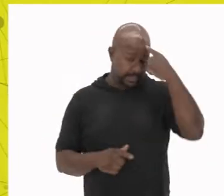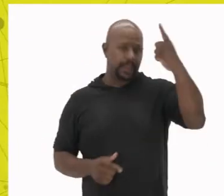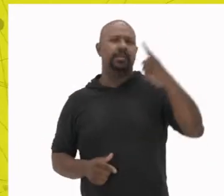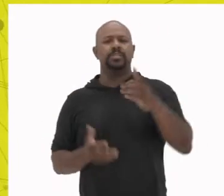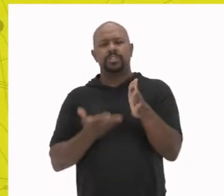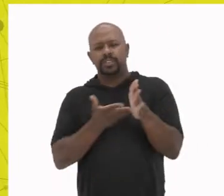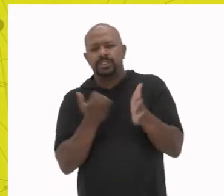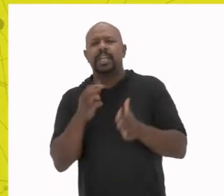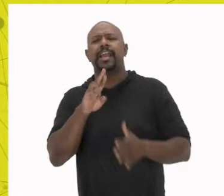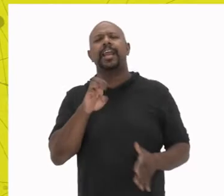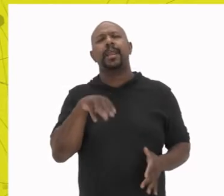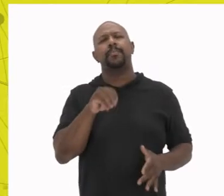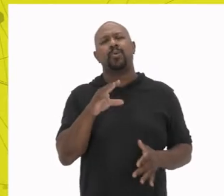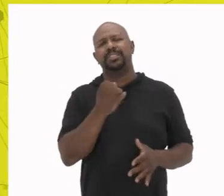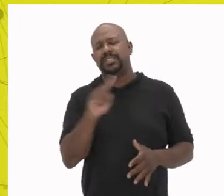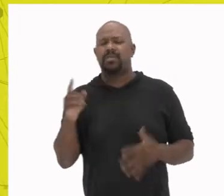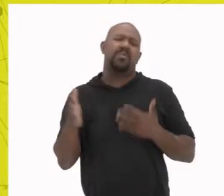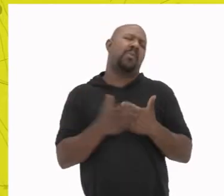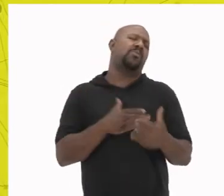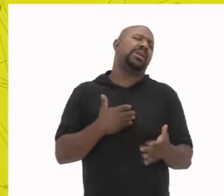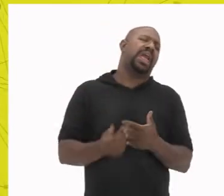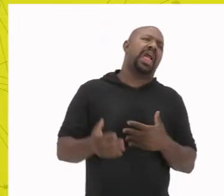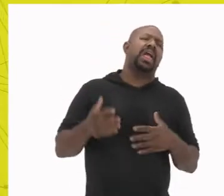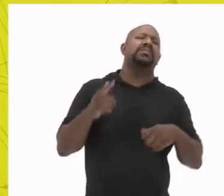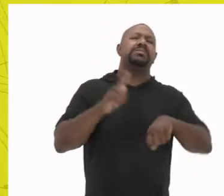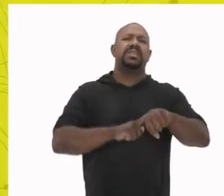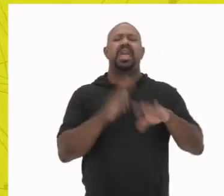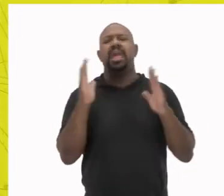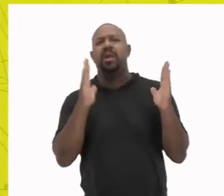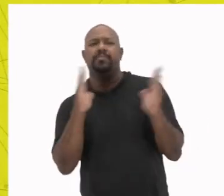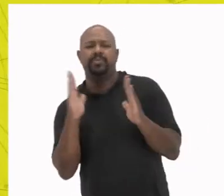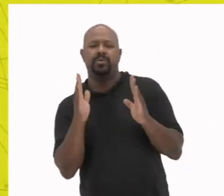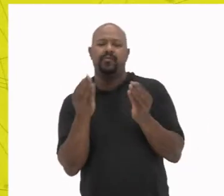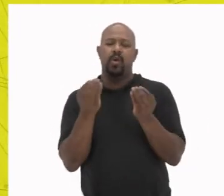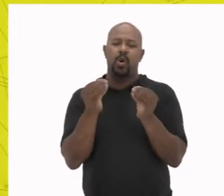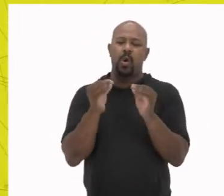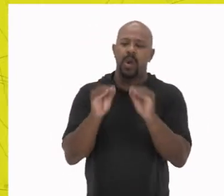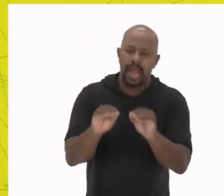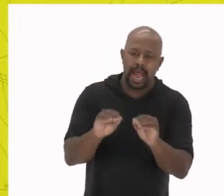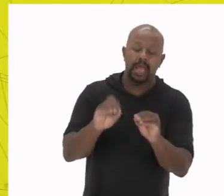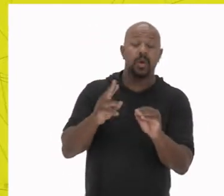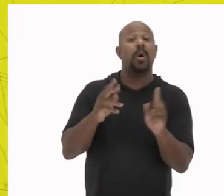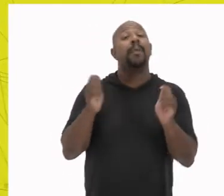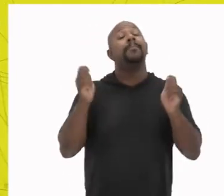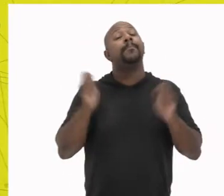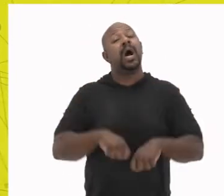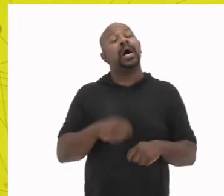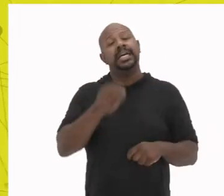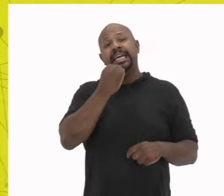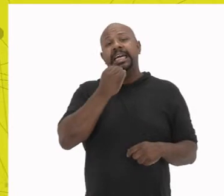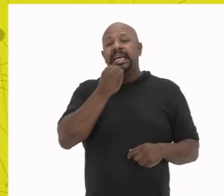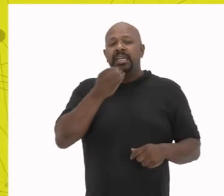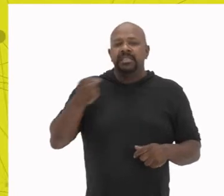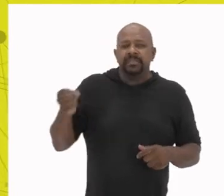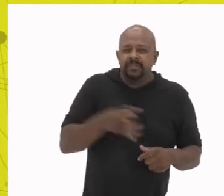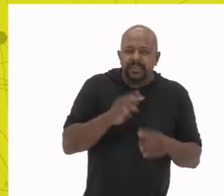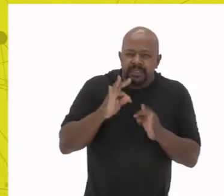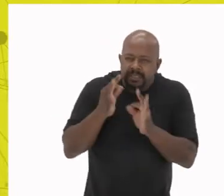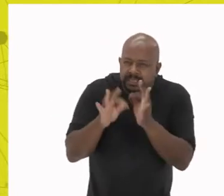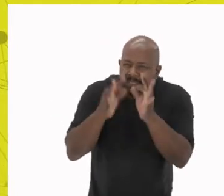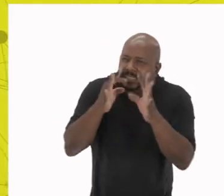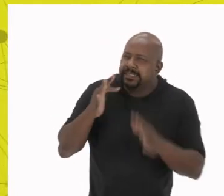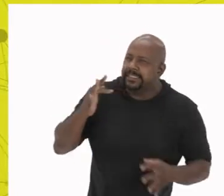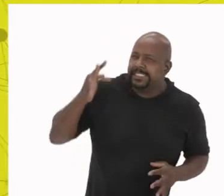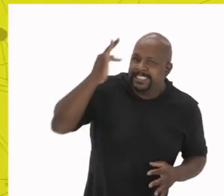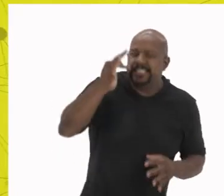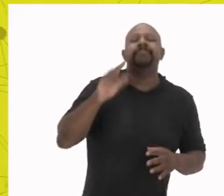retratabilidade. Isto é, a ideia de remoção, a qualquer tempo, do que foi colocado ou a possibilidade de permitir